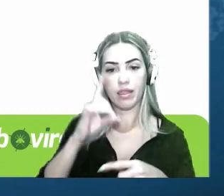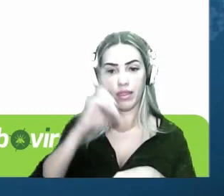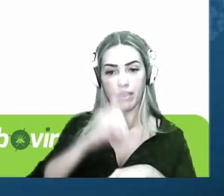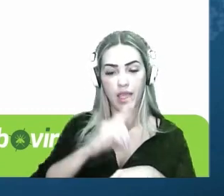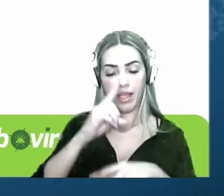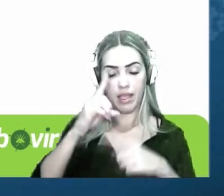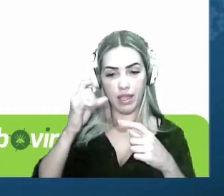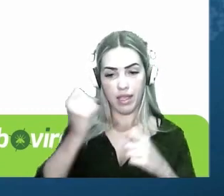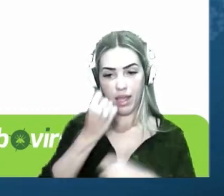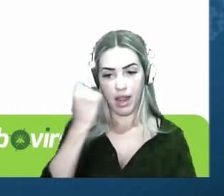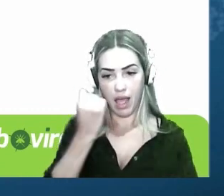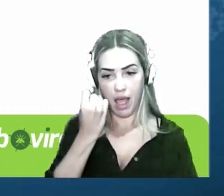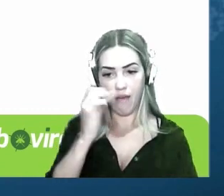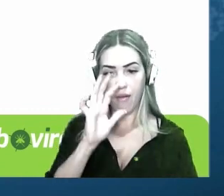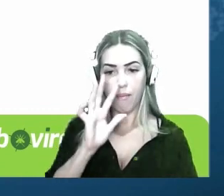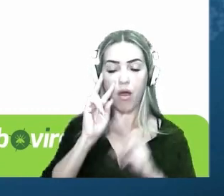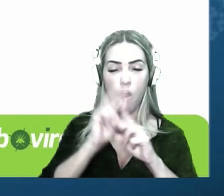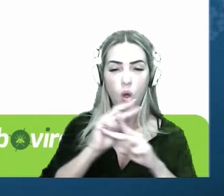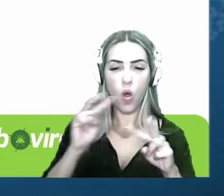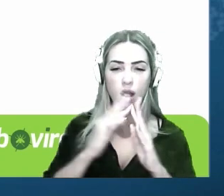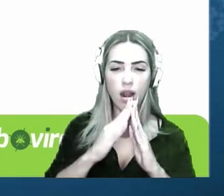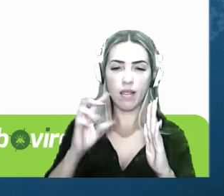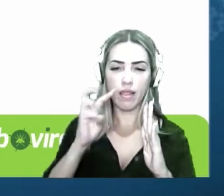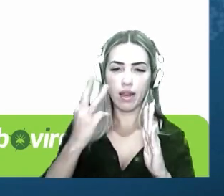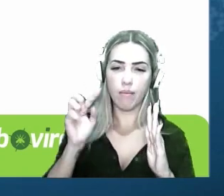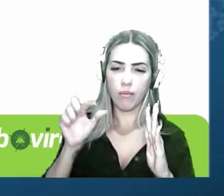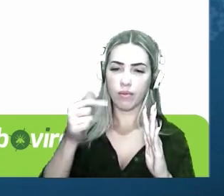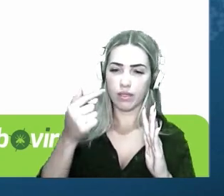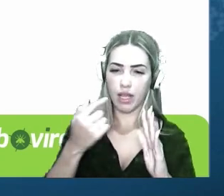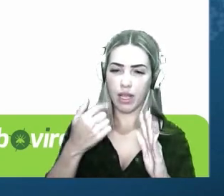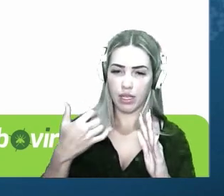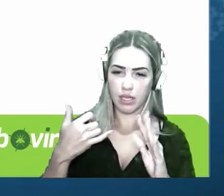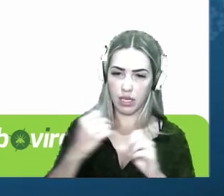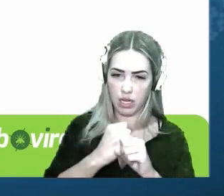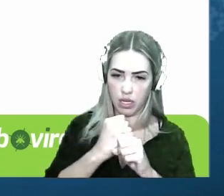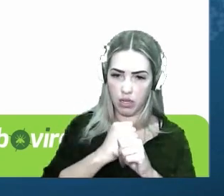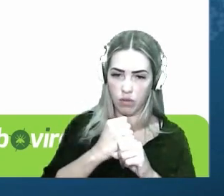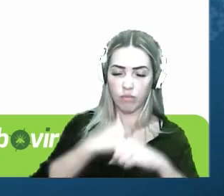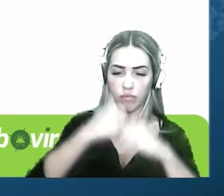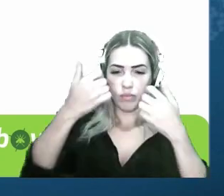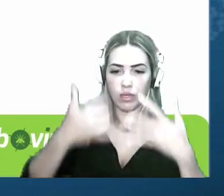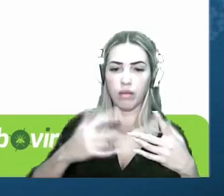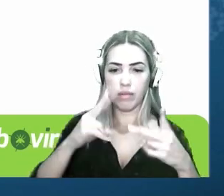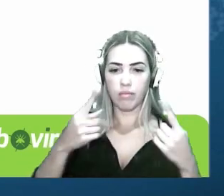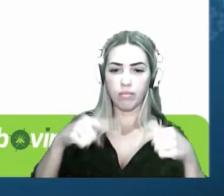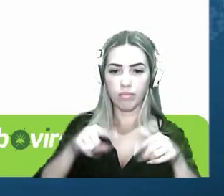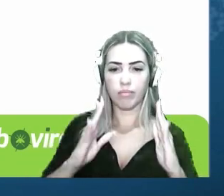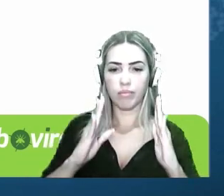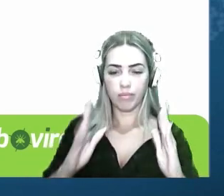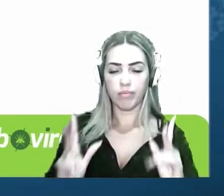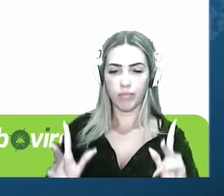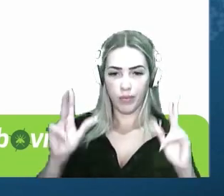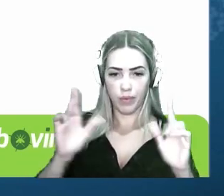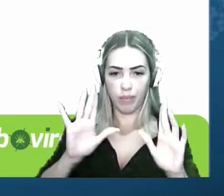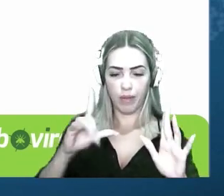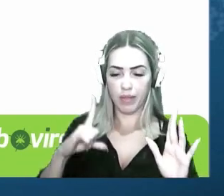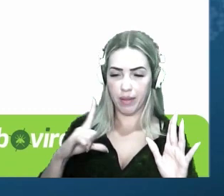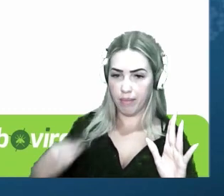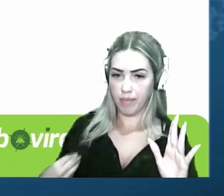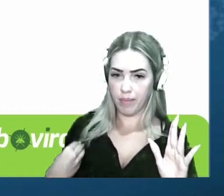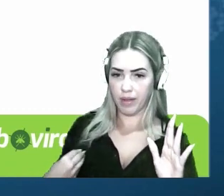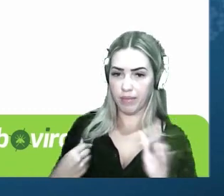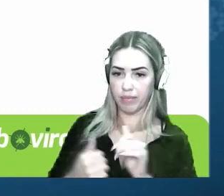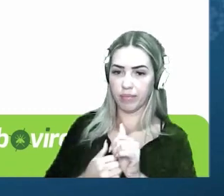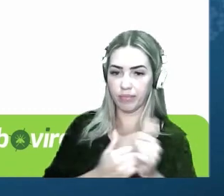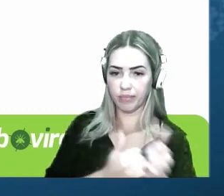aquele segmento estendido de 3,7 anos que eu mencionei para vocês, que é a mesma data de corte, mas a gente tem os participantes sendo seguidos por um período